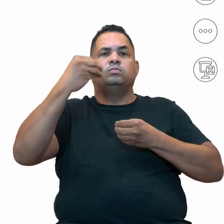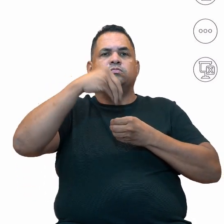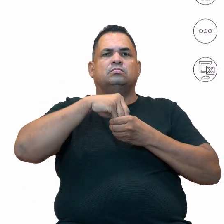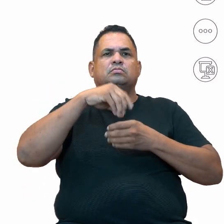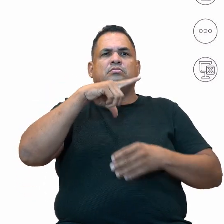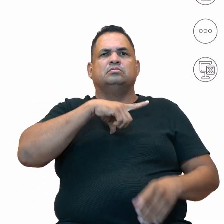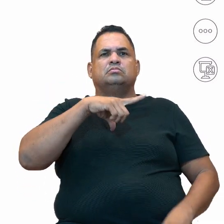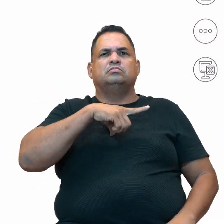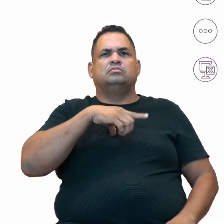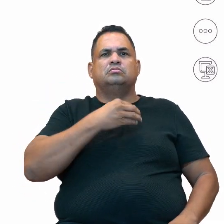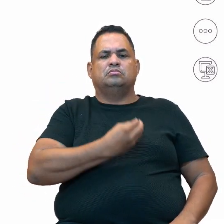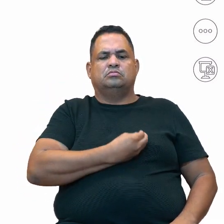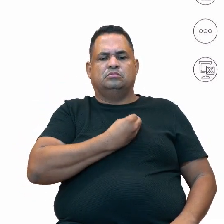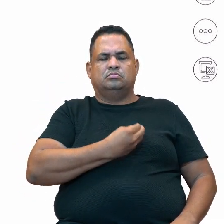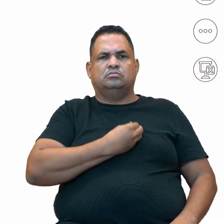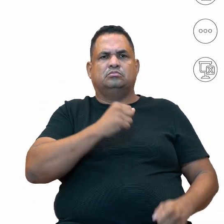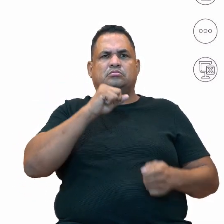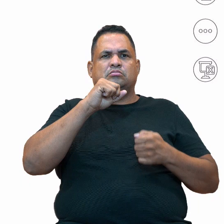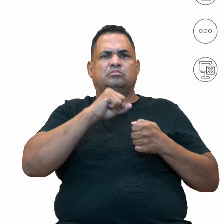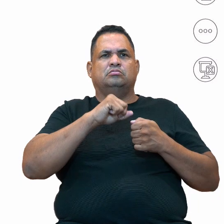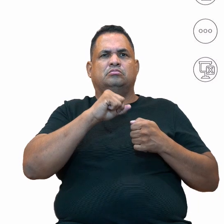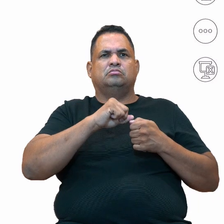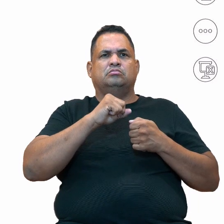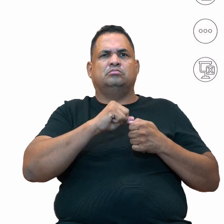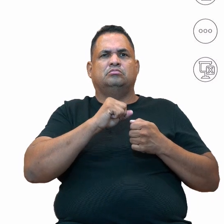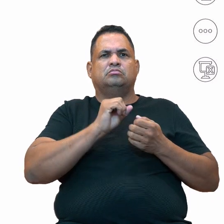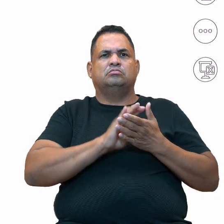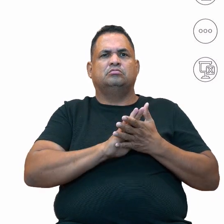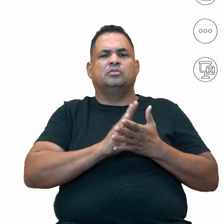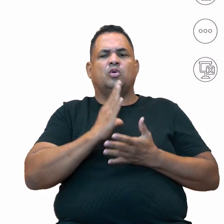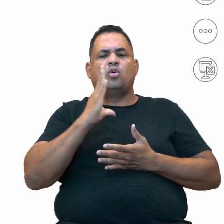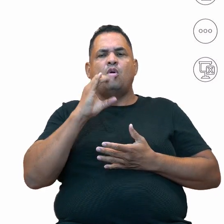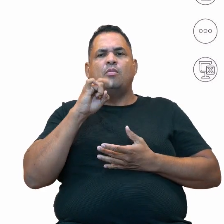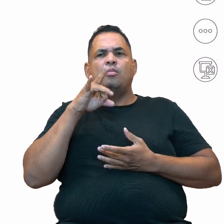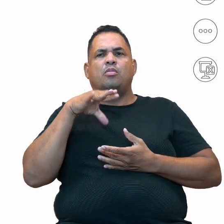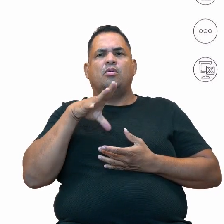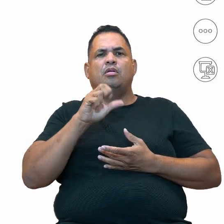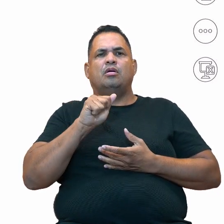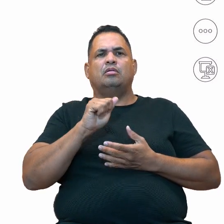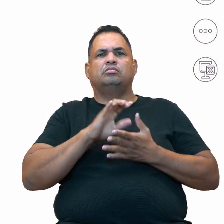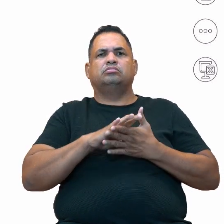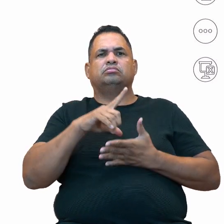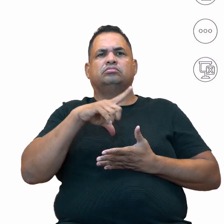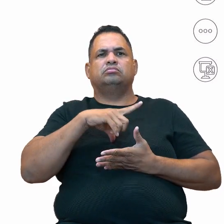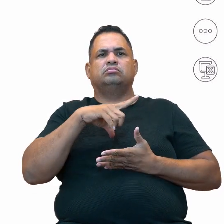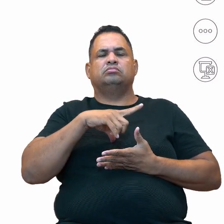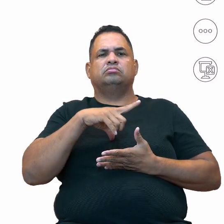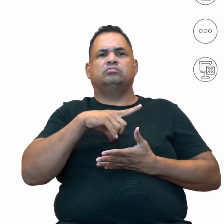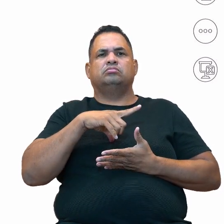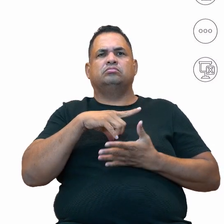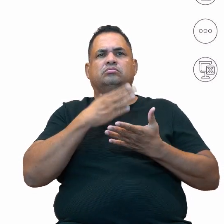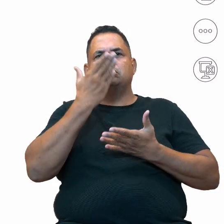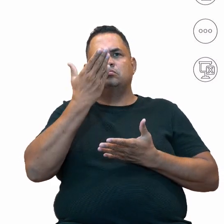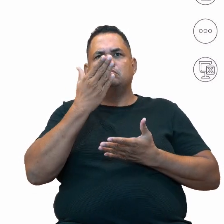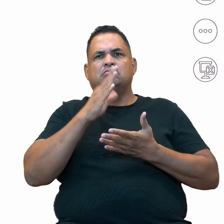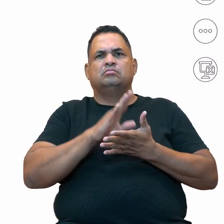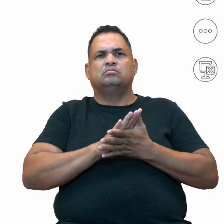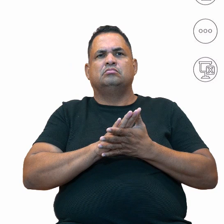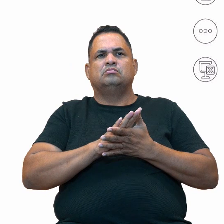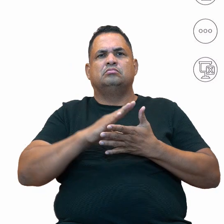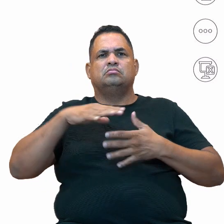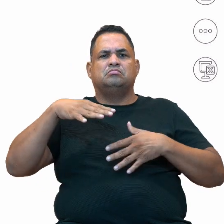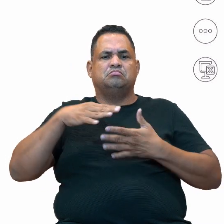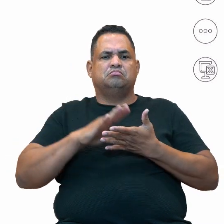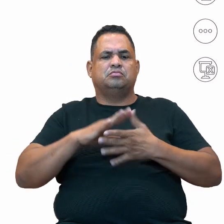ter organismo realizando cópula, e organismos que vão, como os anfíbios, não